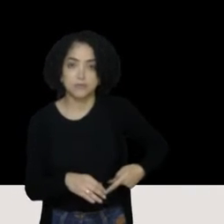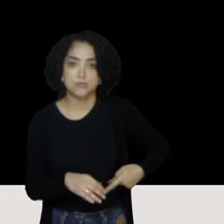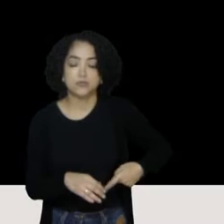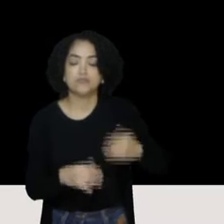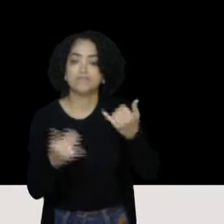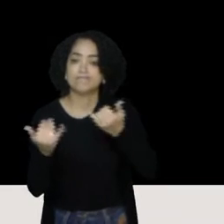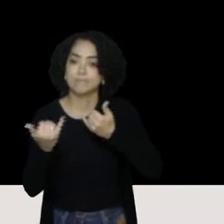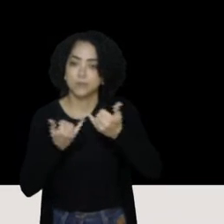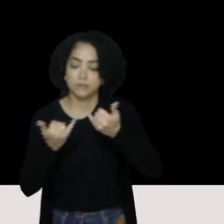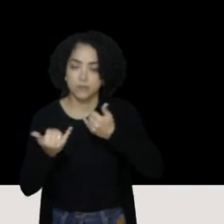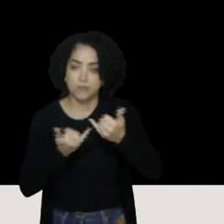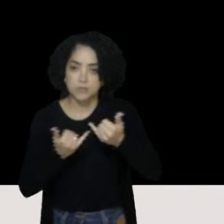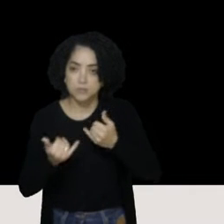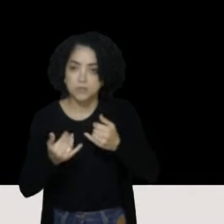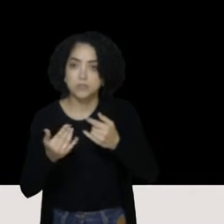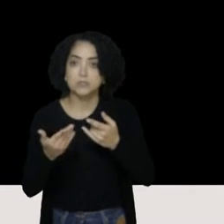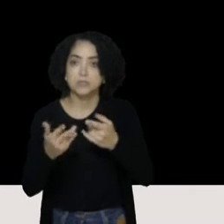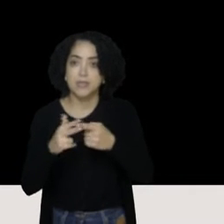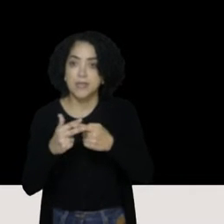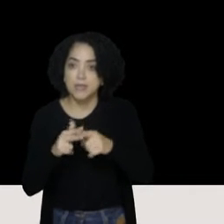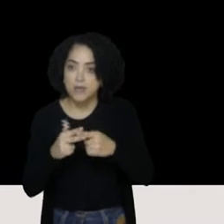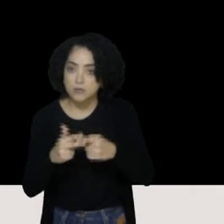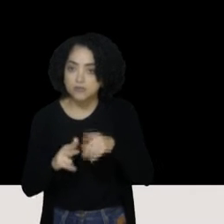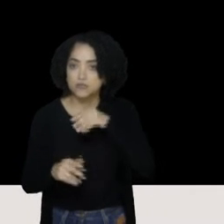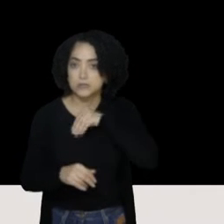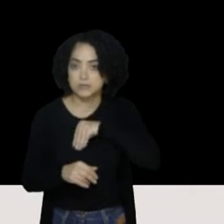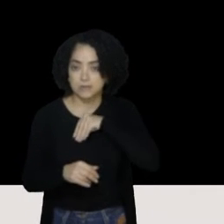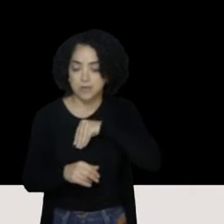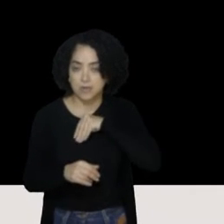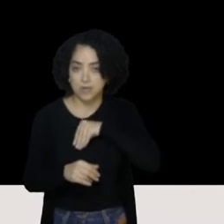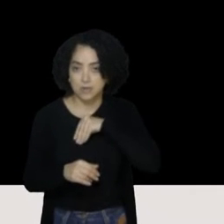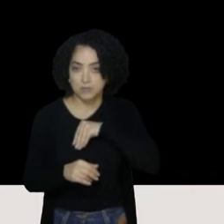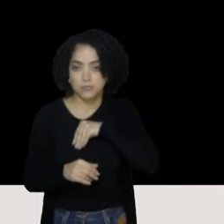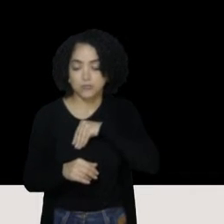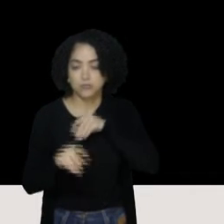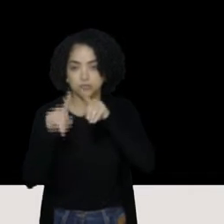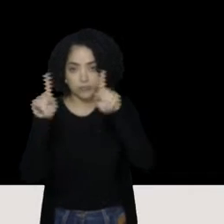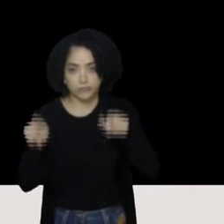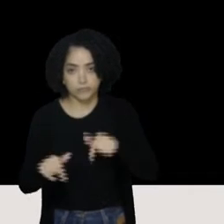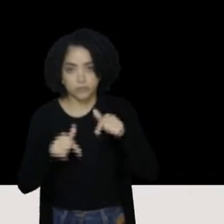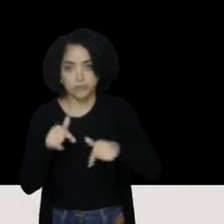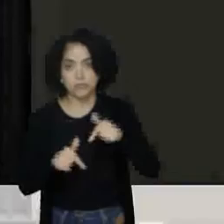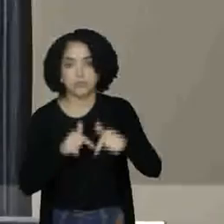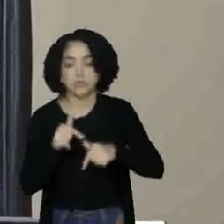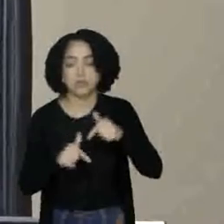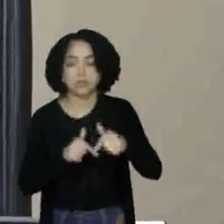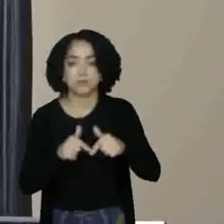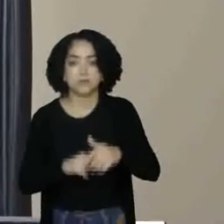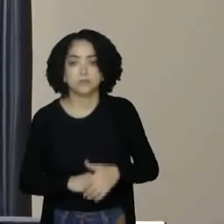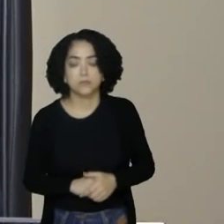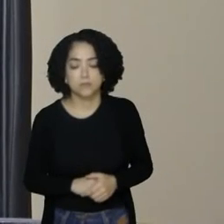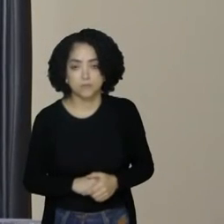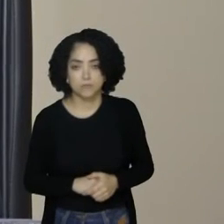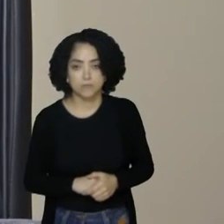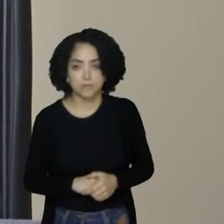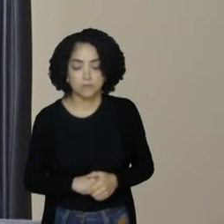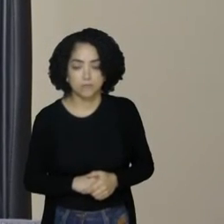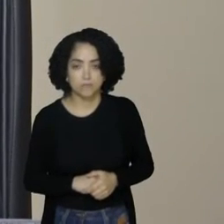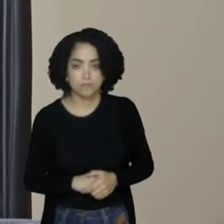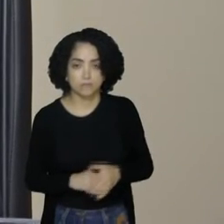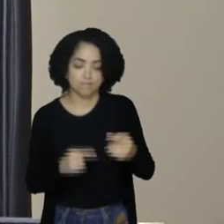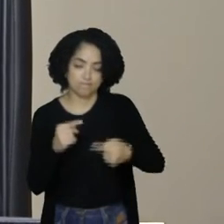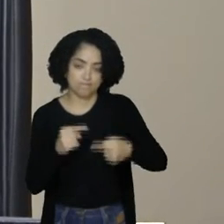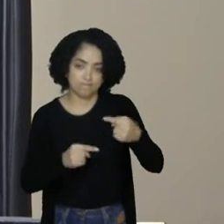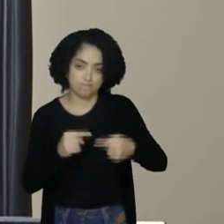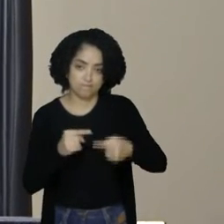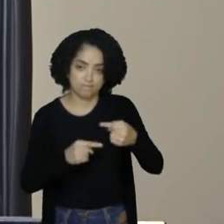do reajuste salariais de funcionários da referida entidade. Em discussão,